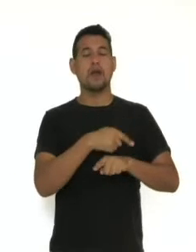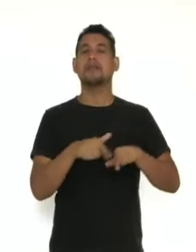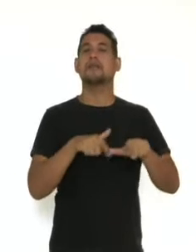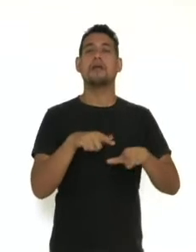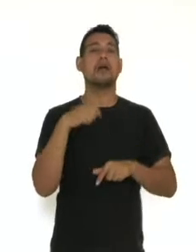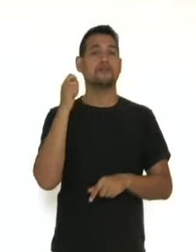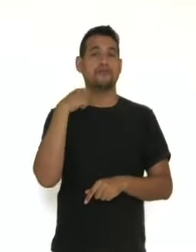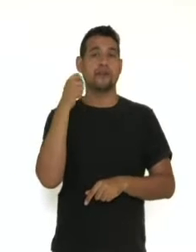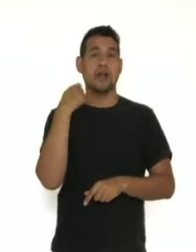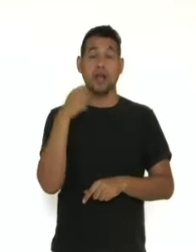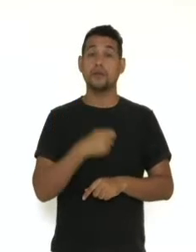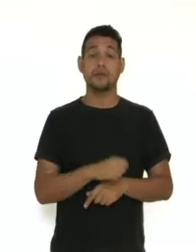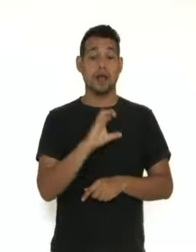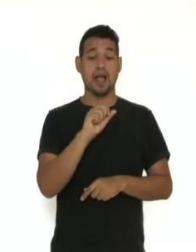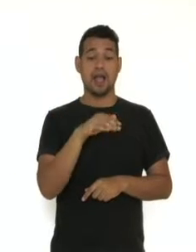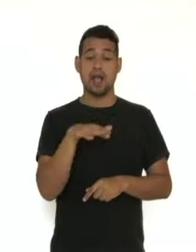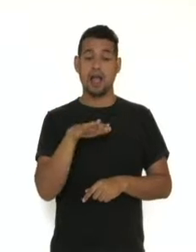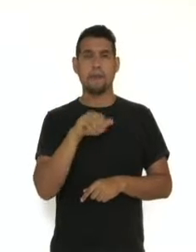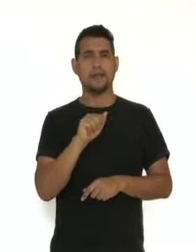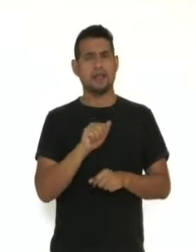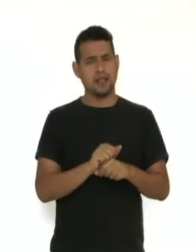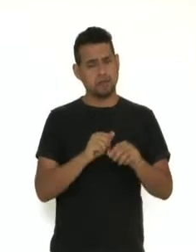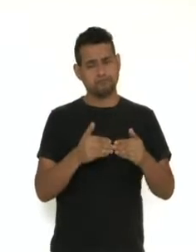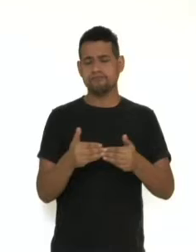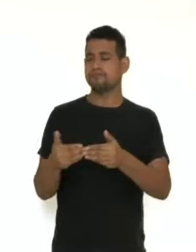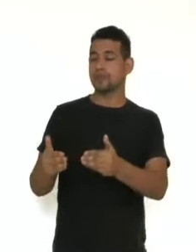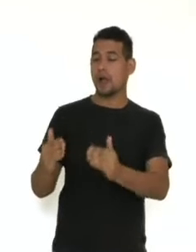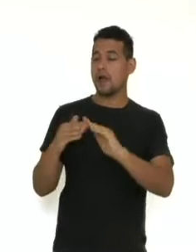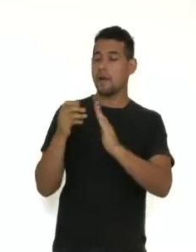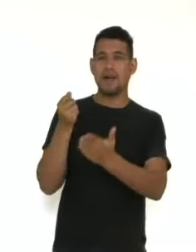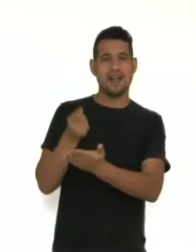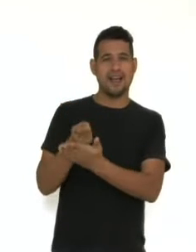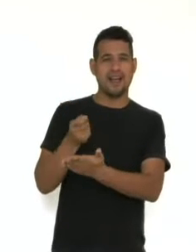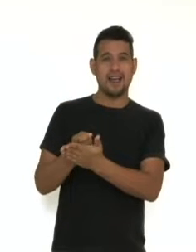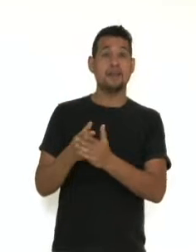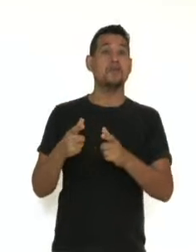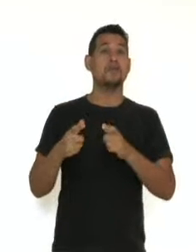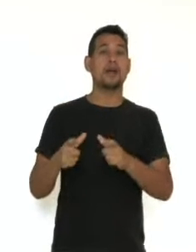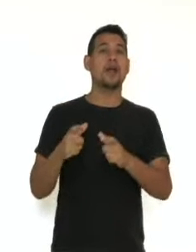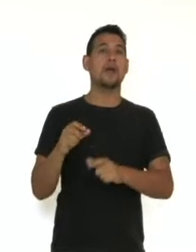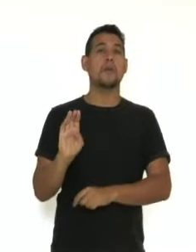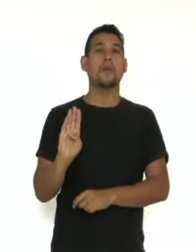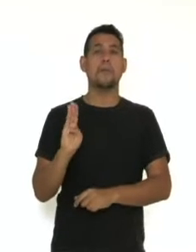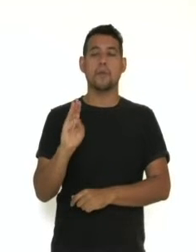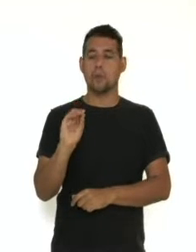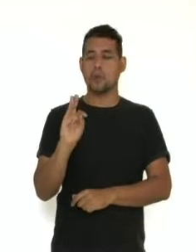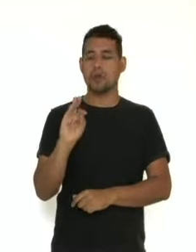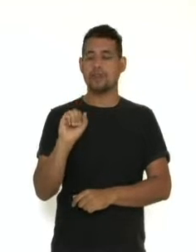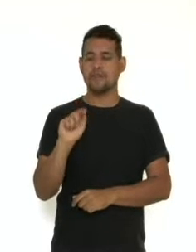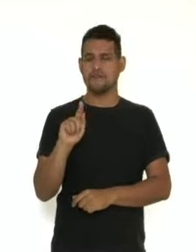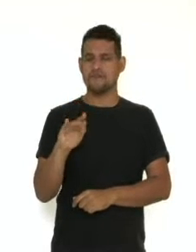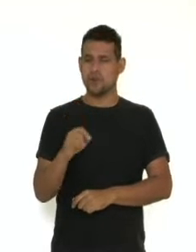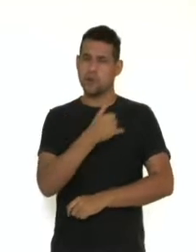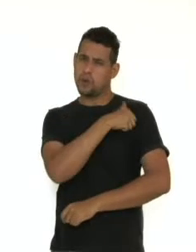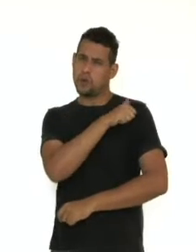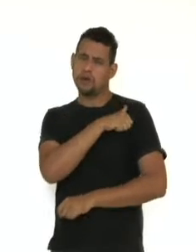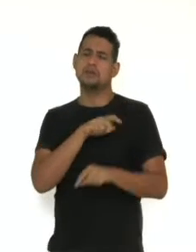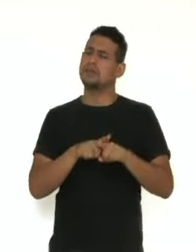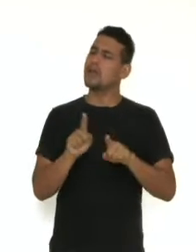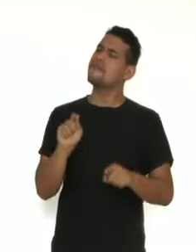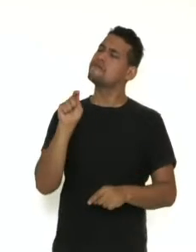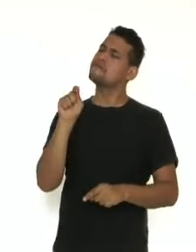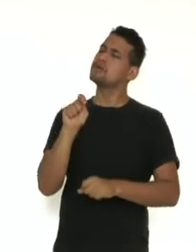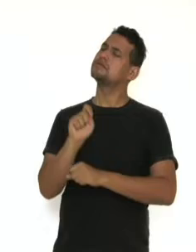Camilo arranjou-lhe casa para os lados de Botafogo e foi a bordo recebê-lo. É o senhor, exclamou